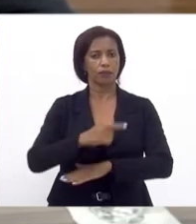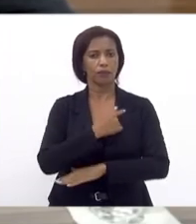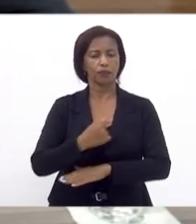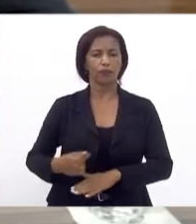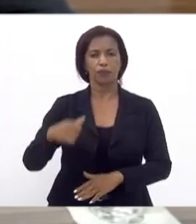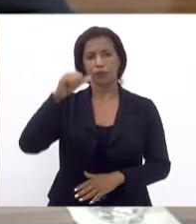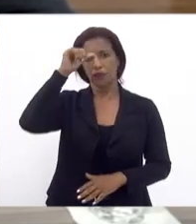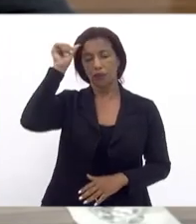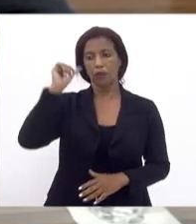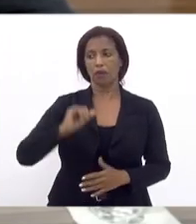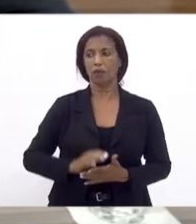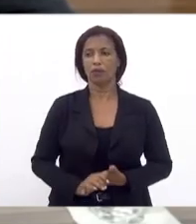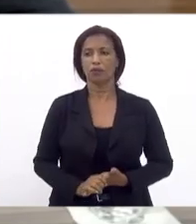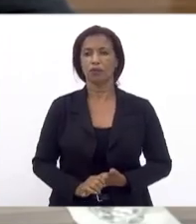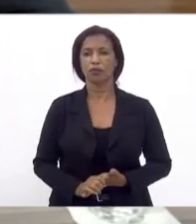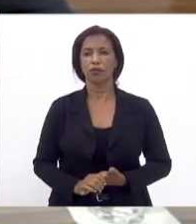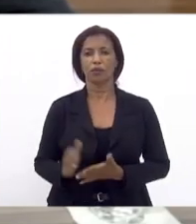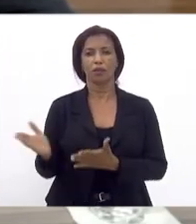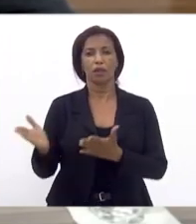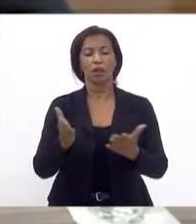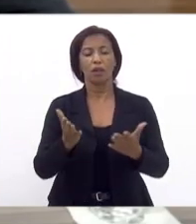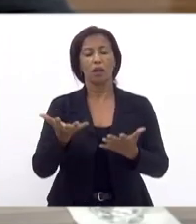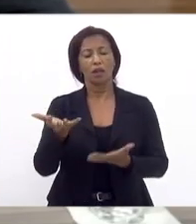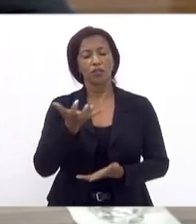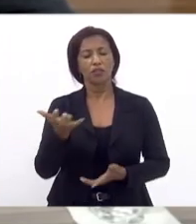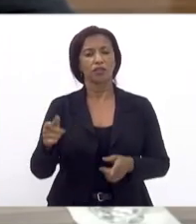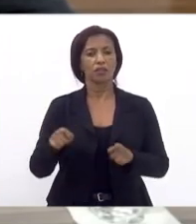governador Cláudio. Da nossa parte, a gente sempre quer